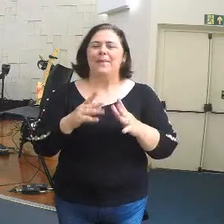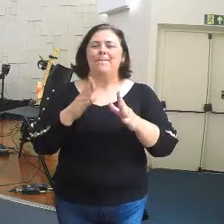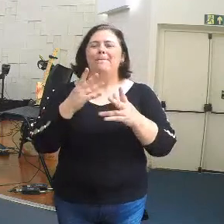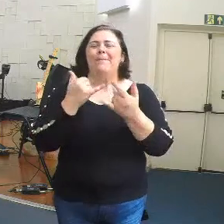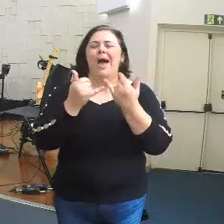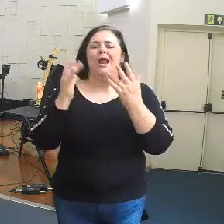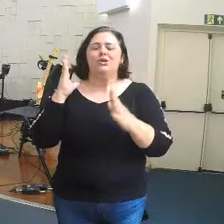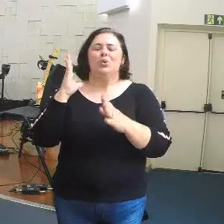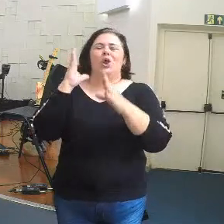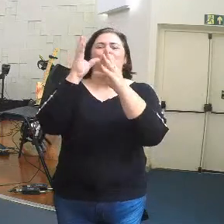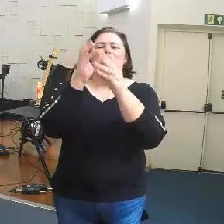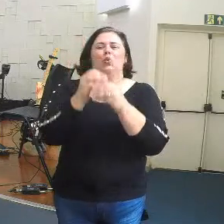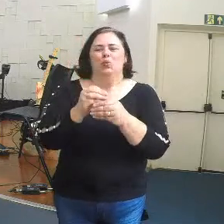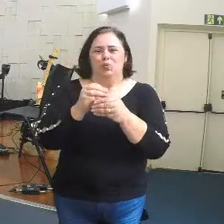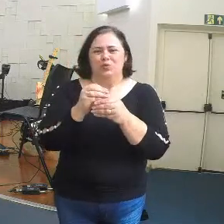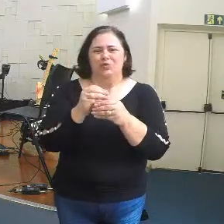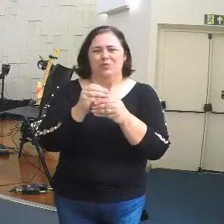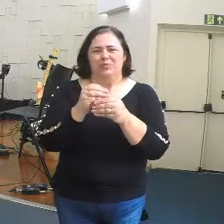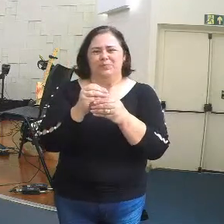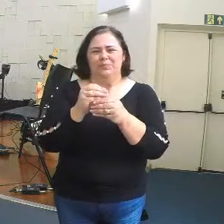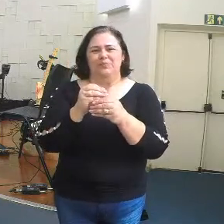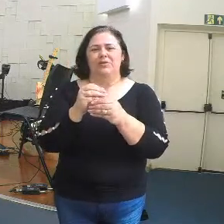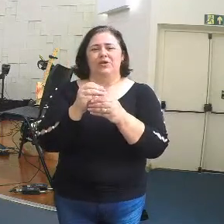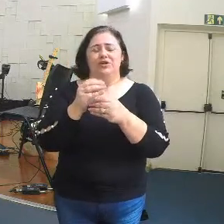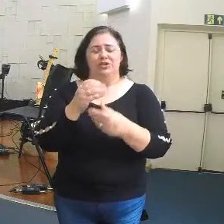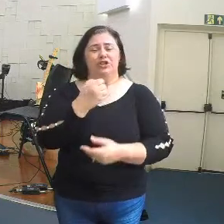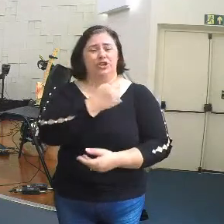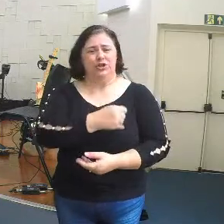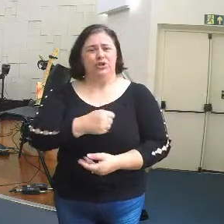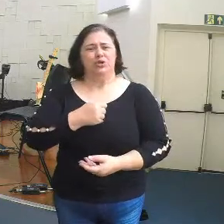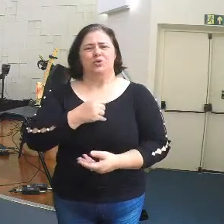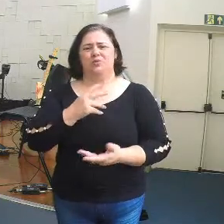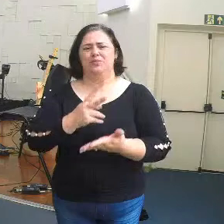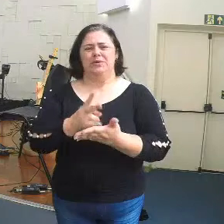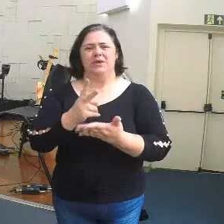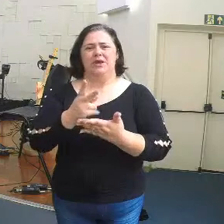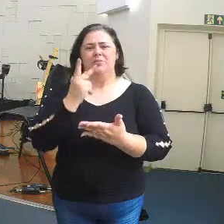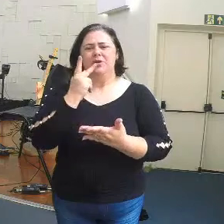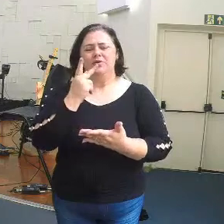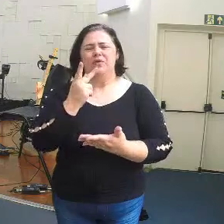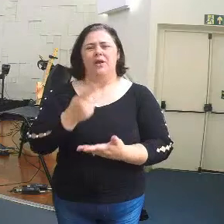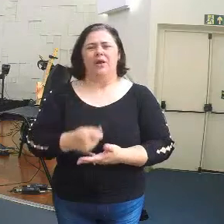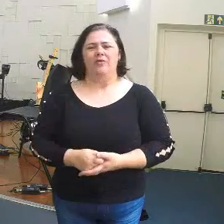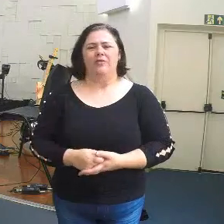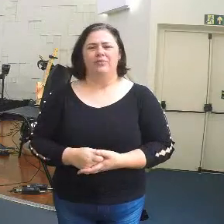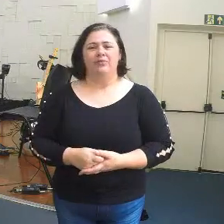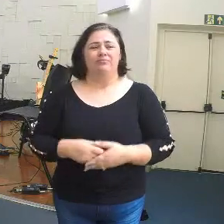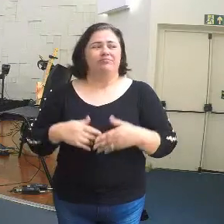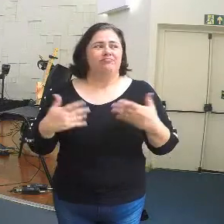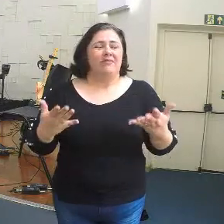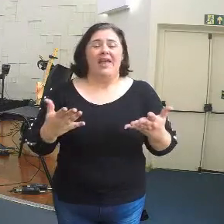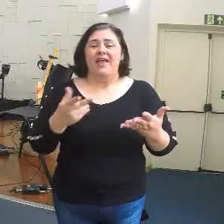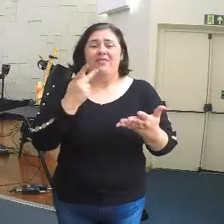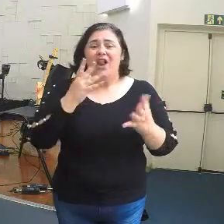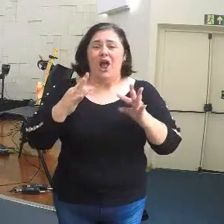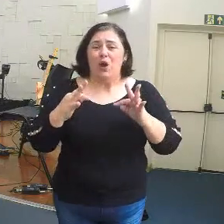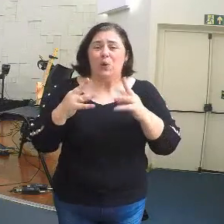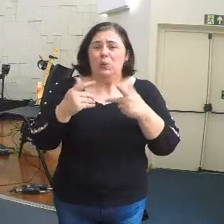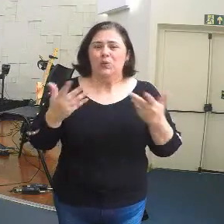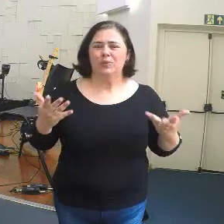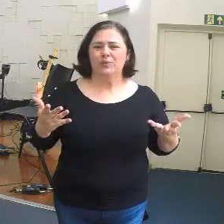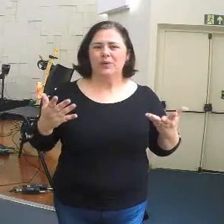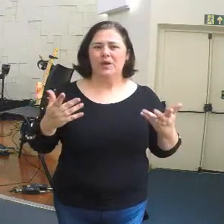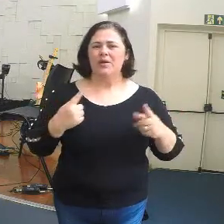dadas as condições da sua saúde, com isso ele conseguia dizer tudo. Com isso ele conseguia